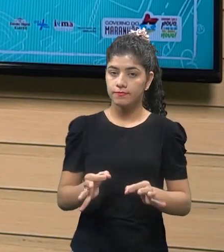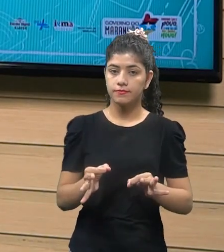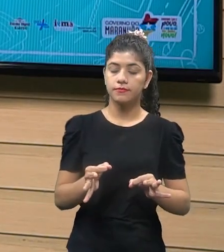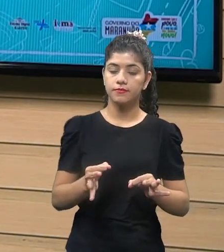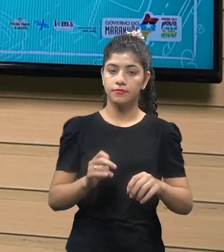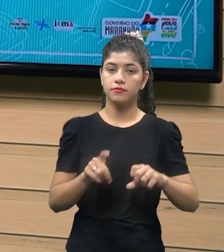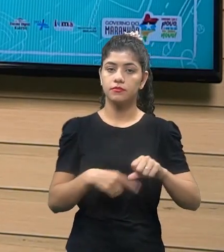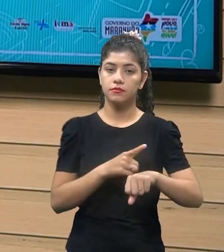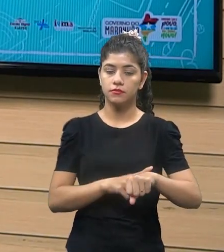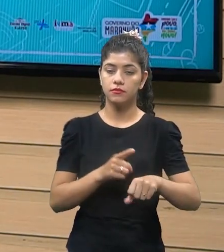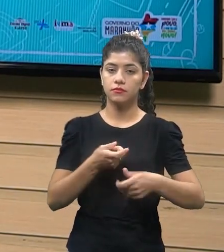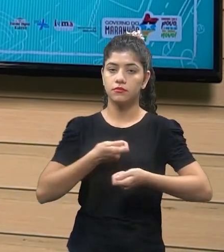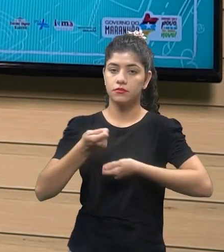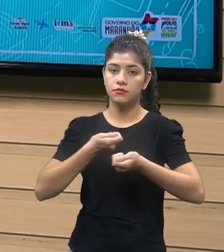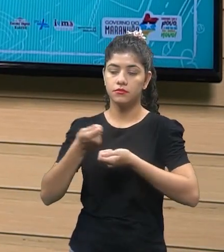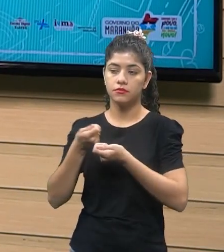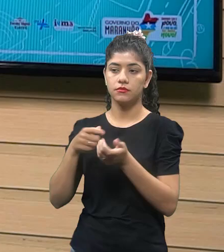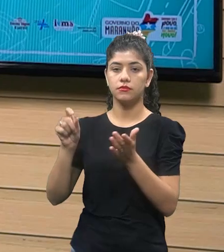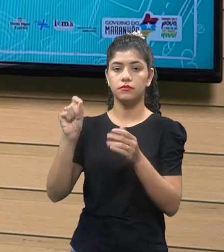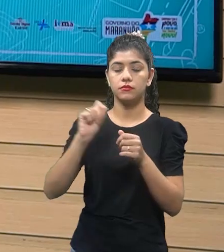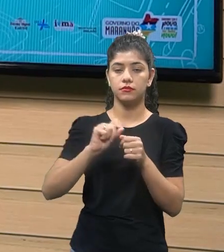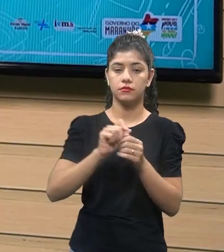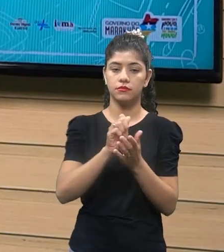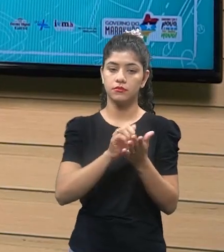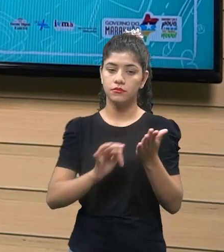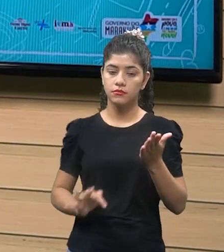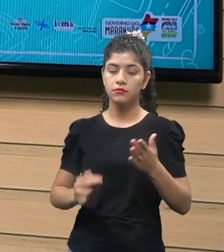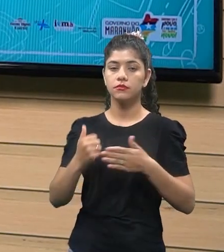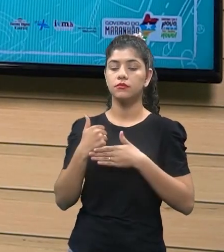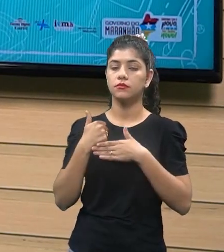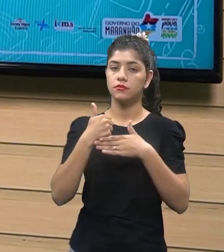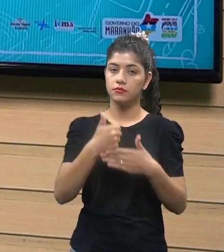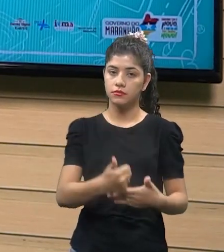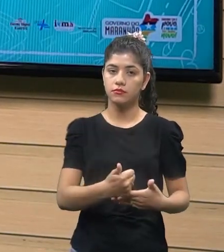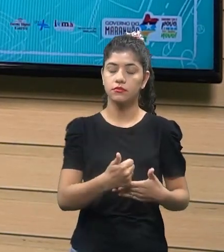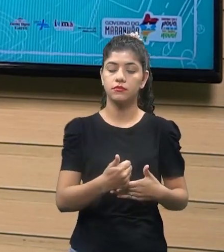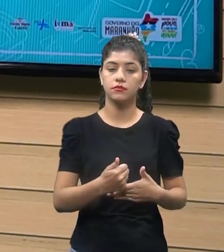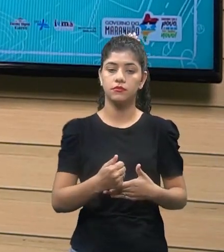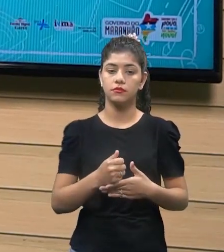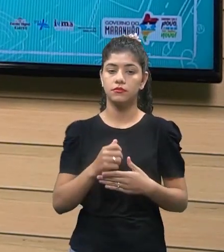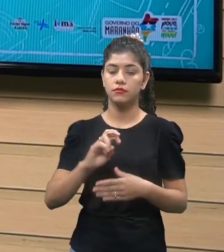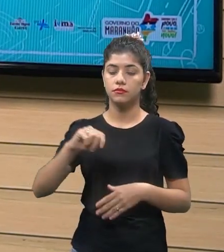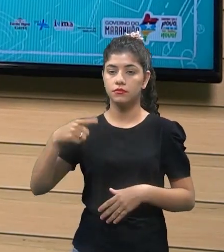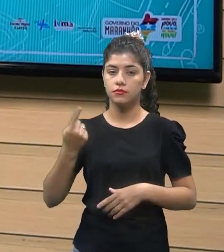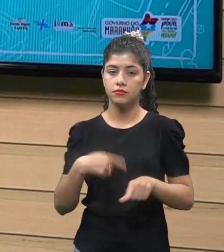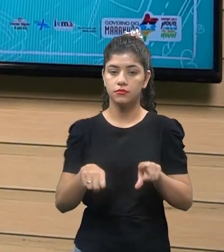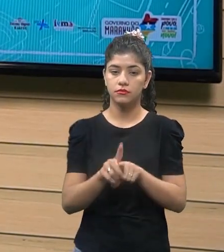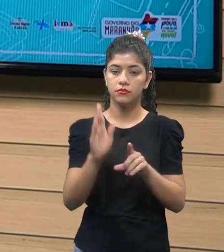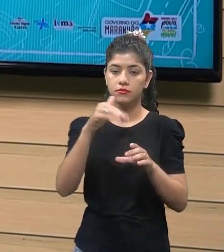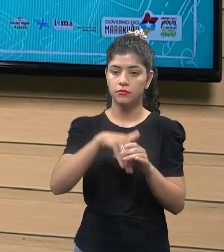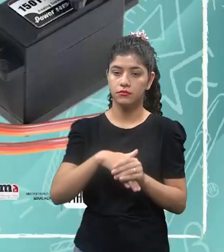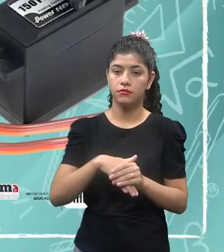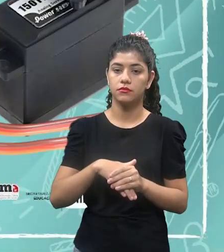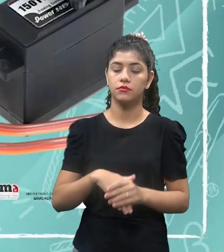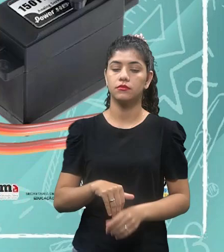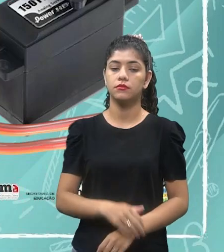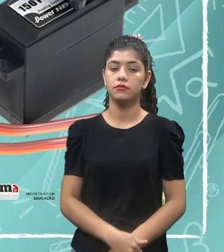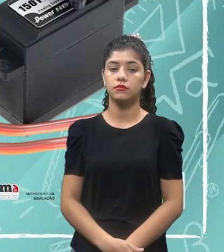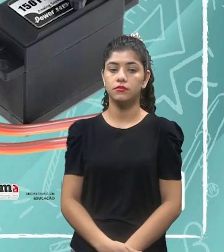exatidões em determinada execução de tarefas. E eles vão auxiliar, sim, os outros motores dentro do robô.